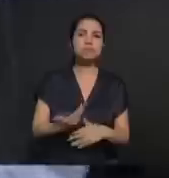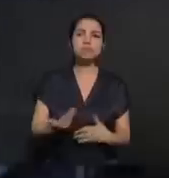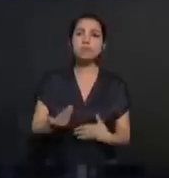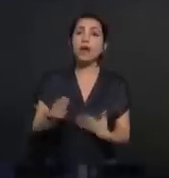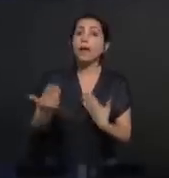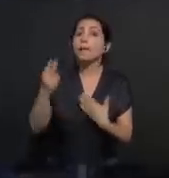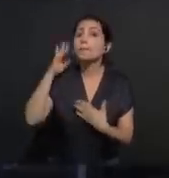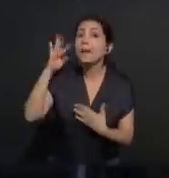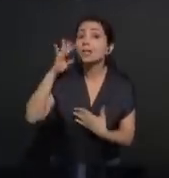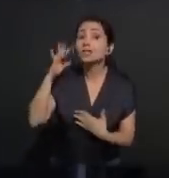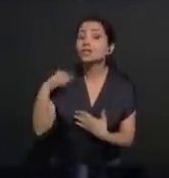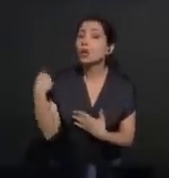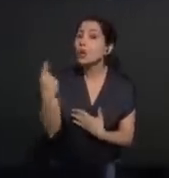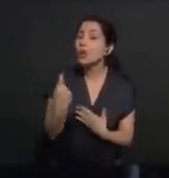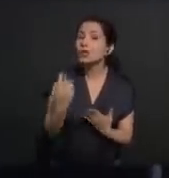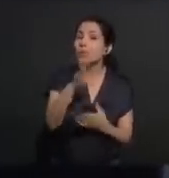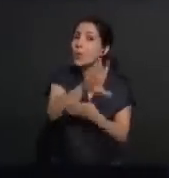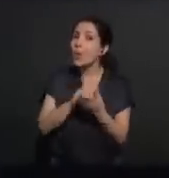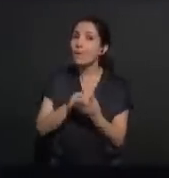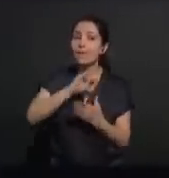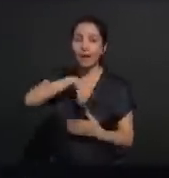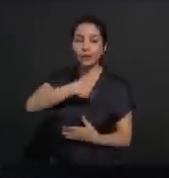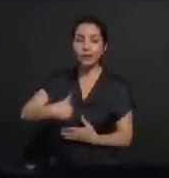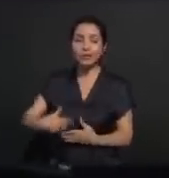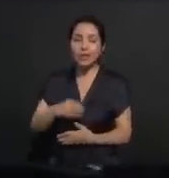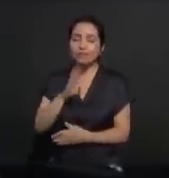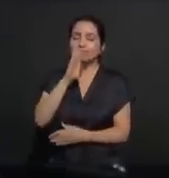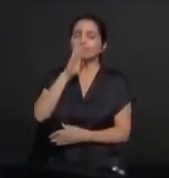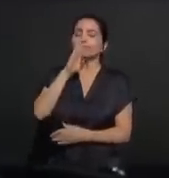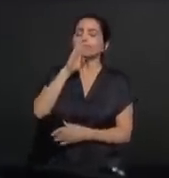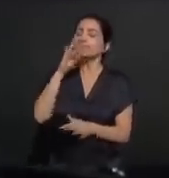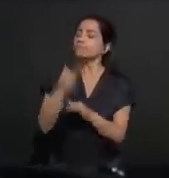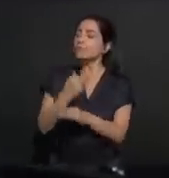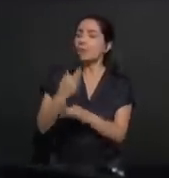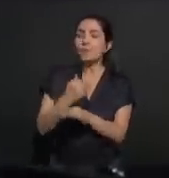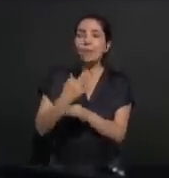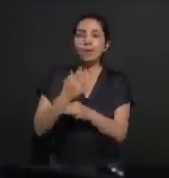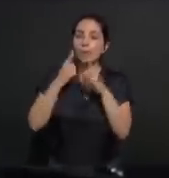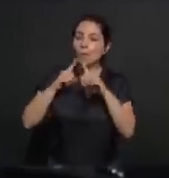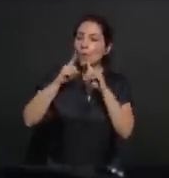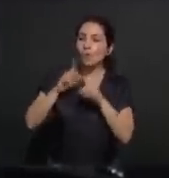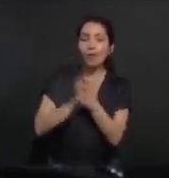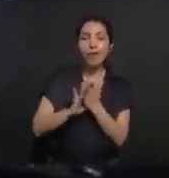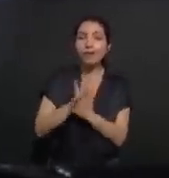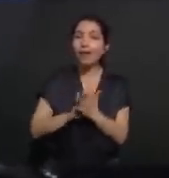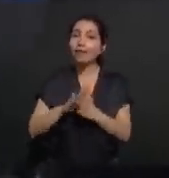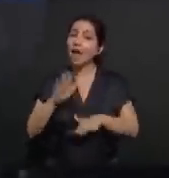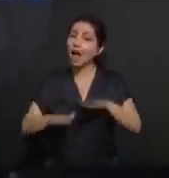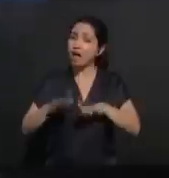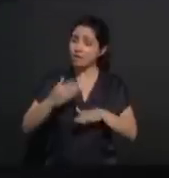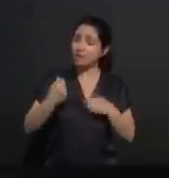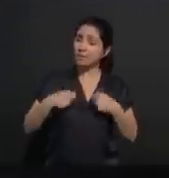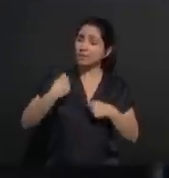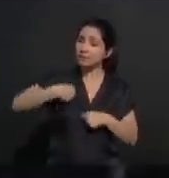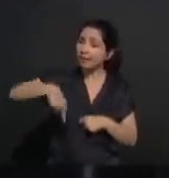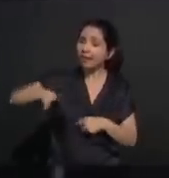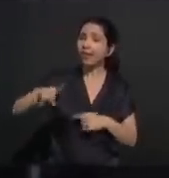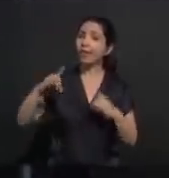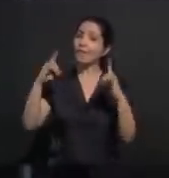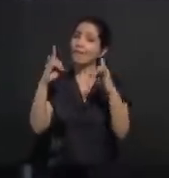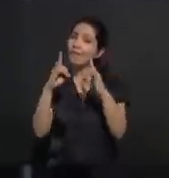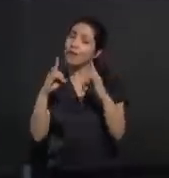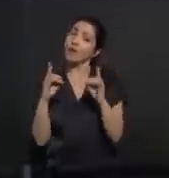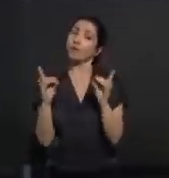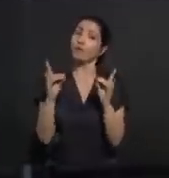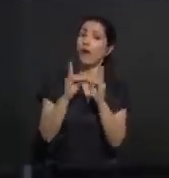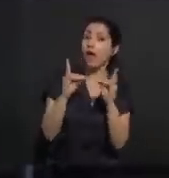murmurar, nos nossos dias mais difíceis, aguenta. Tem dia que é para ir no velório mesmo, tem dia que é para ouvir falar de uma festa e